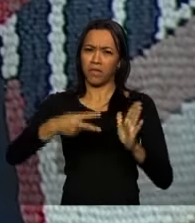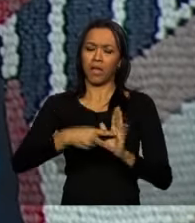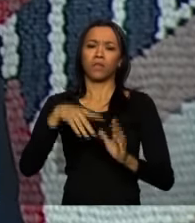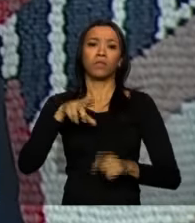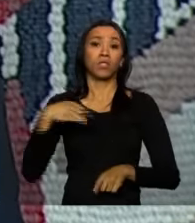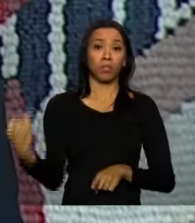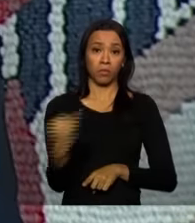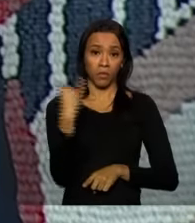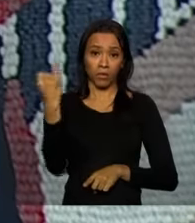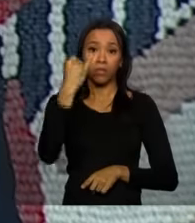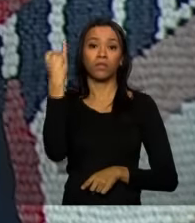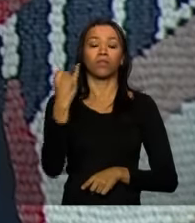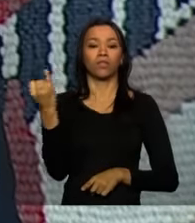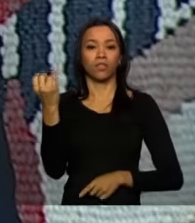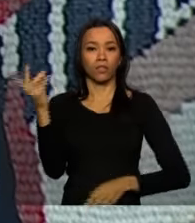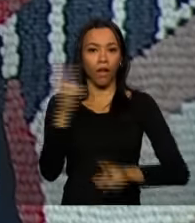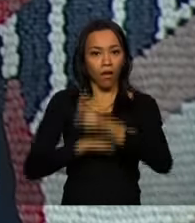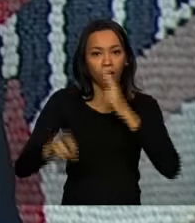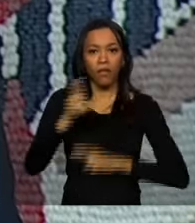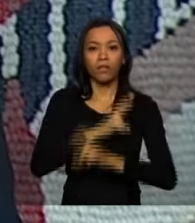relações nipo-brasileiras,